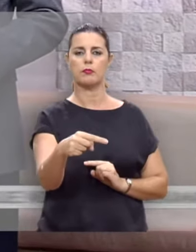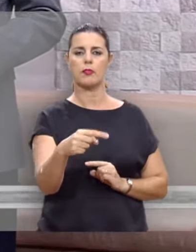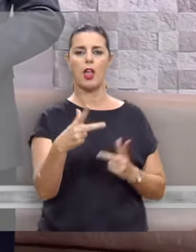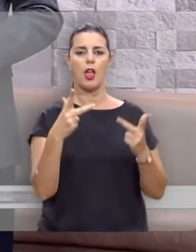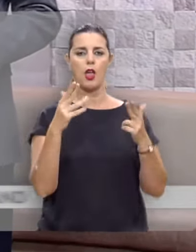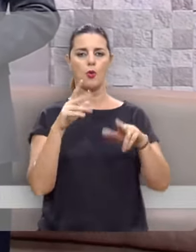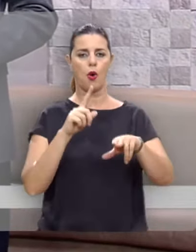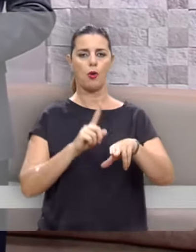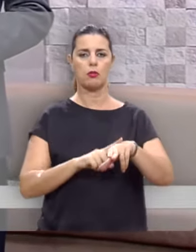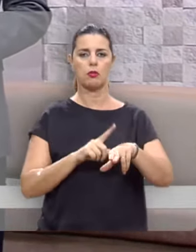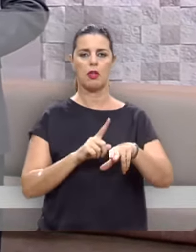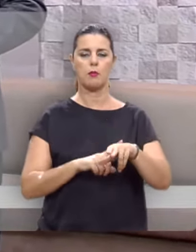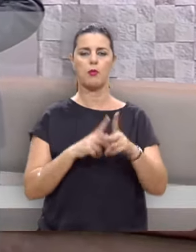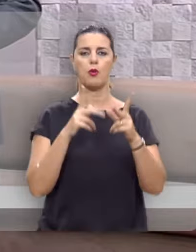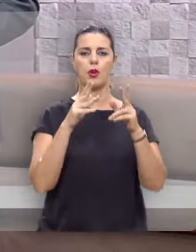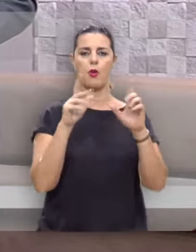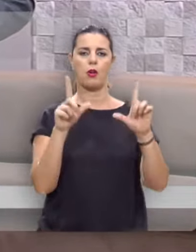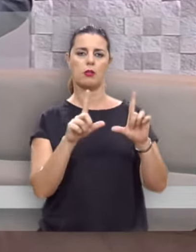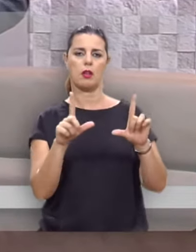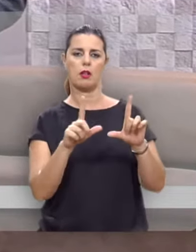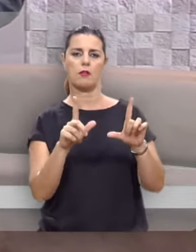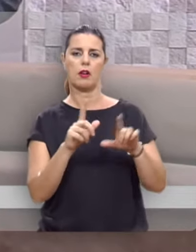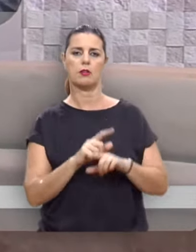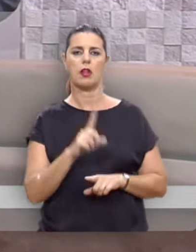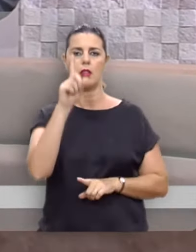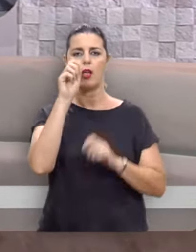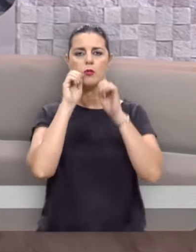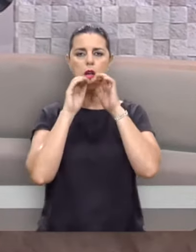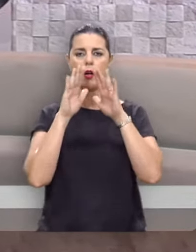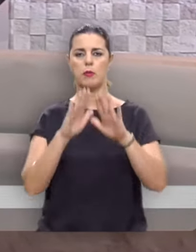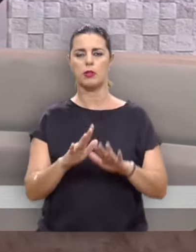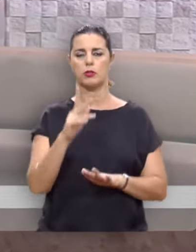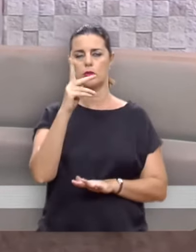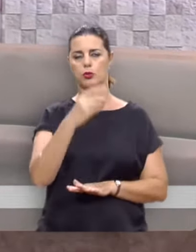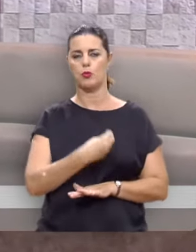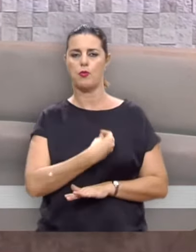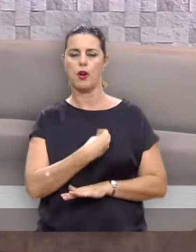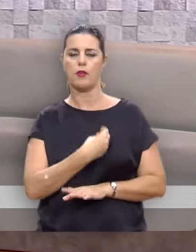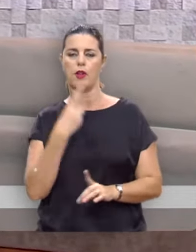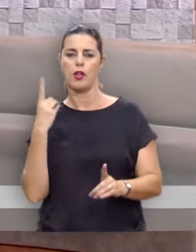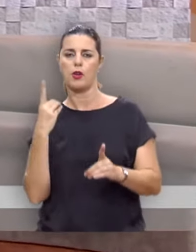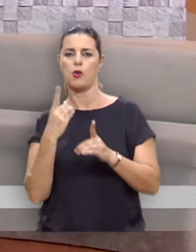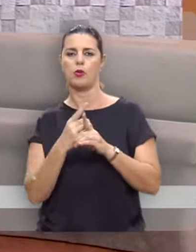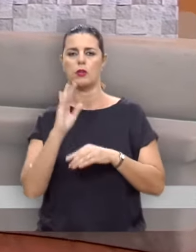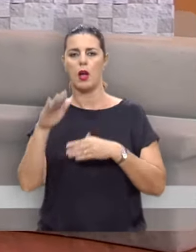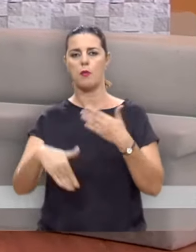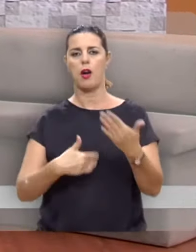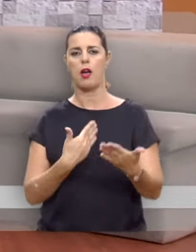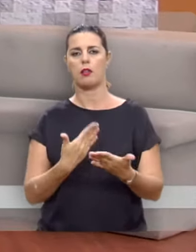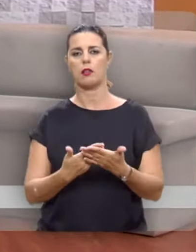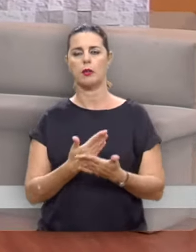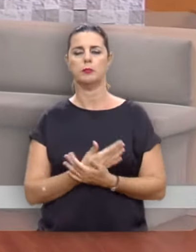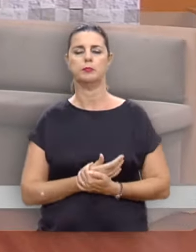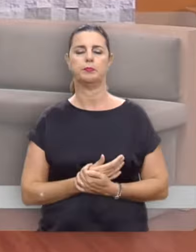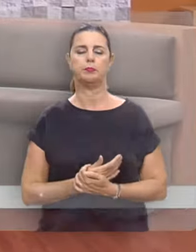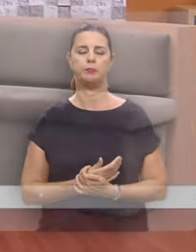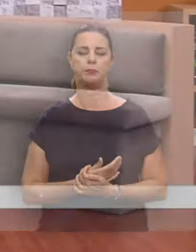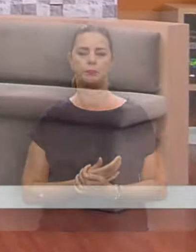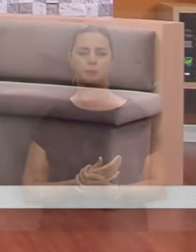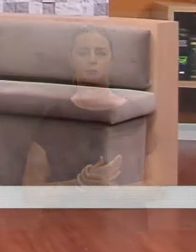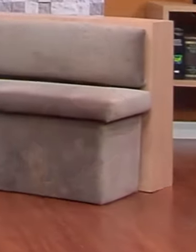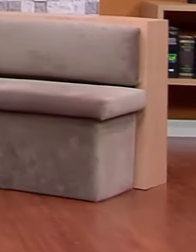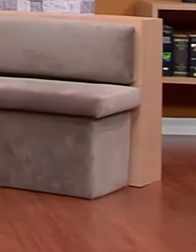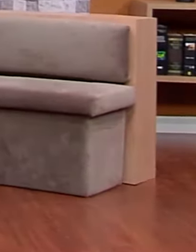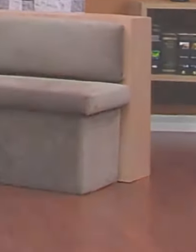sábado, nesta mesma emissora, neste mesmo horário. Então, Deus abençoe você. Nos encontramos lá. Um grande abraço.